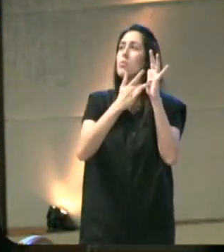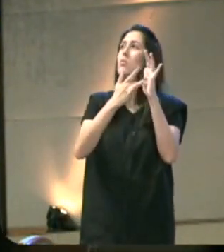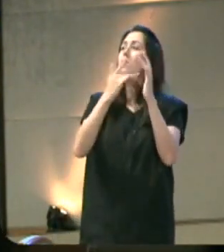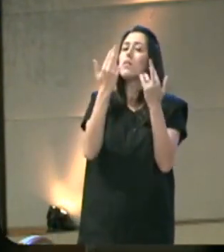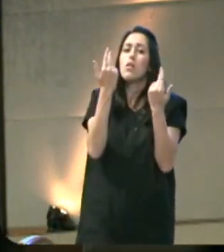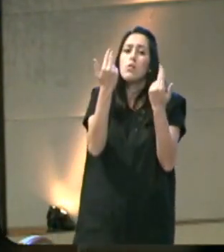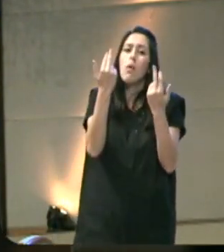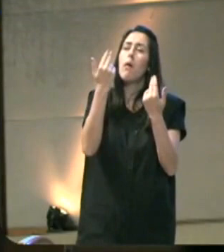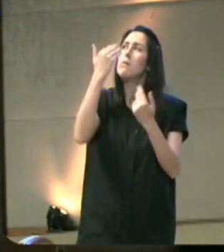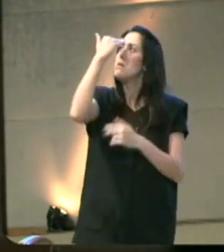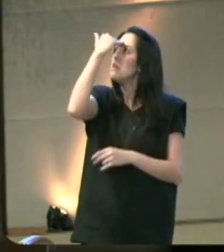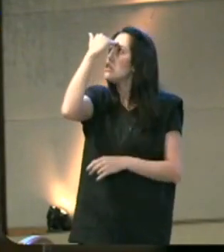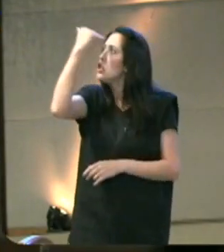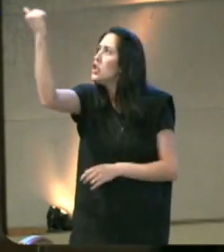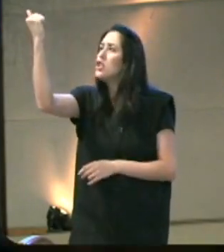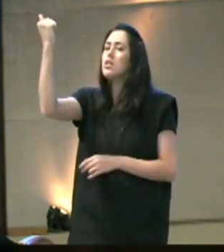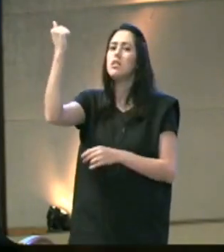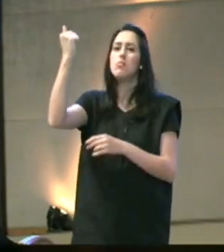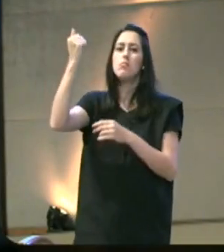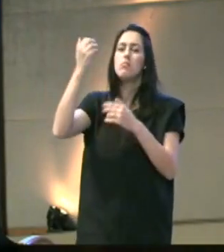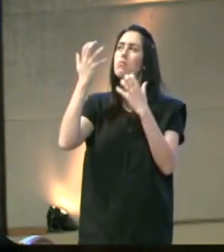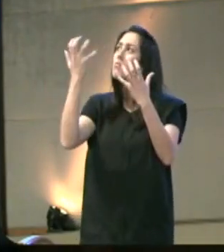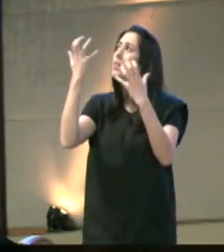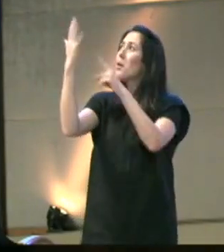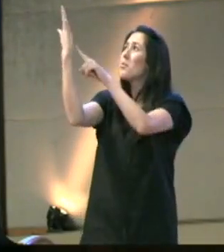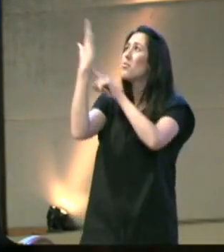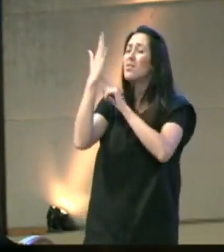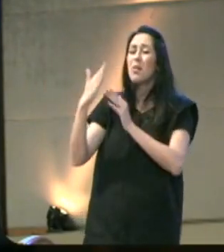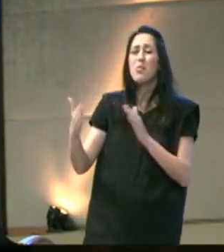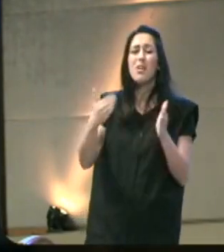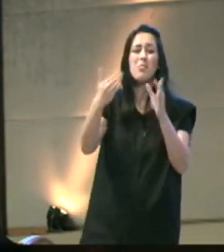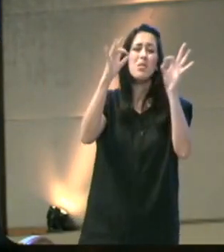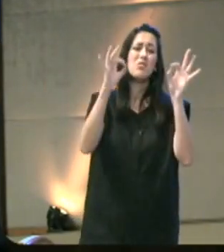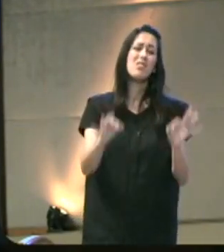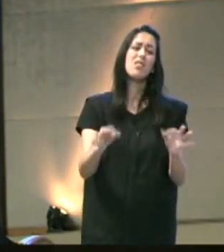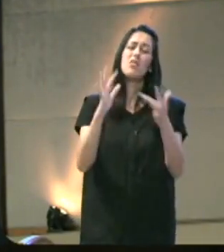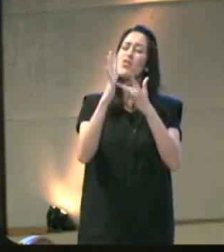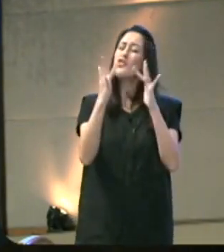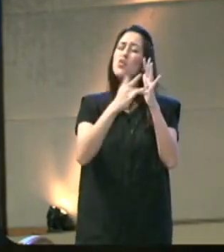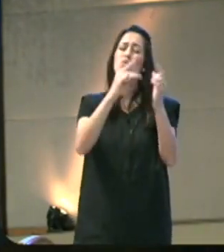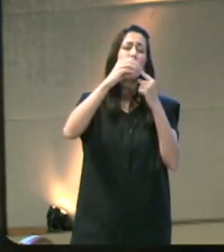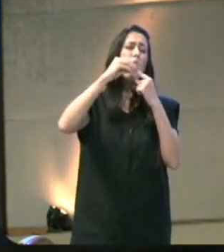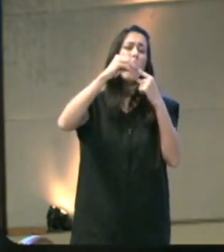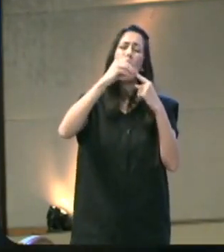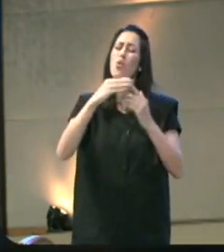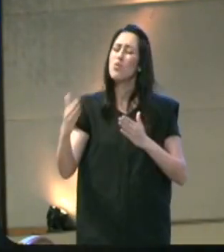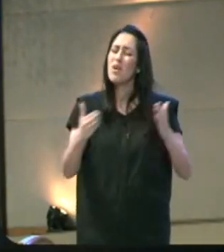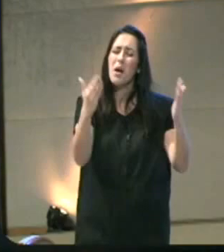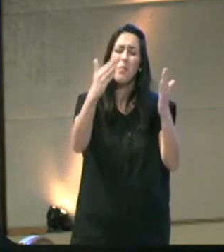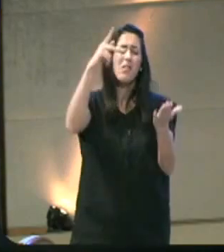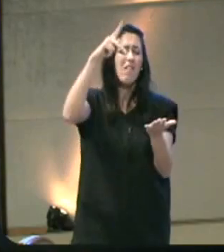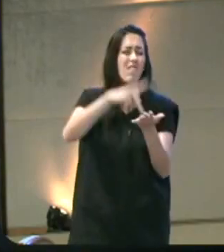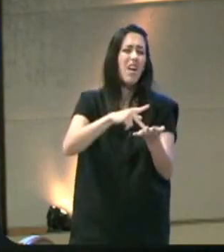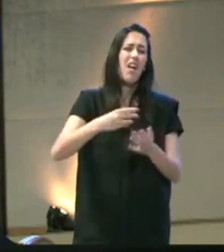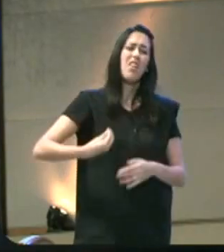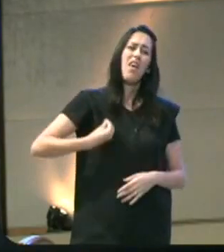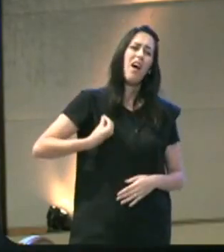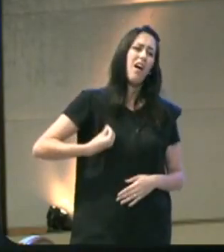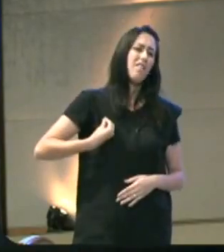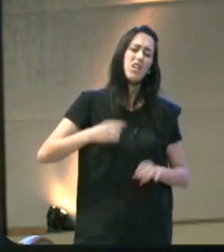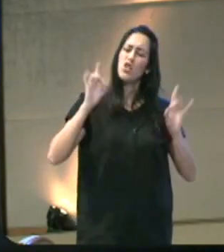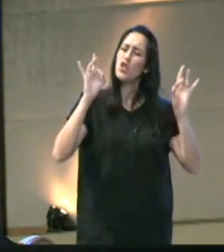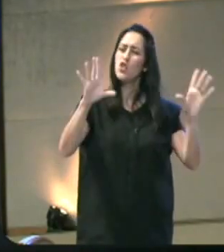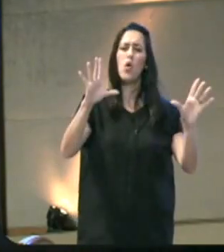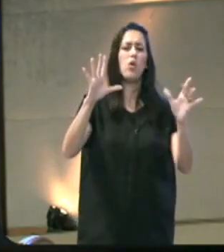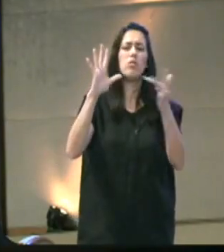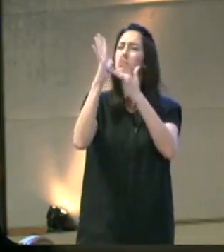o caminho, porque na verdade o caminho é Jesus. Eu sou o caminho, a verdade e a vida, e ninguém vem ao